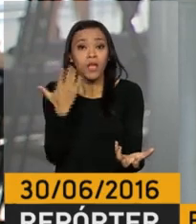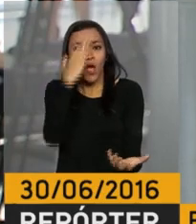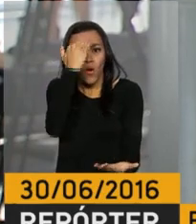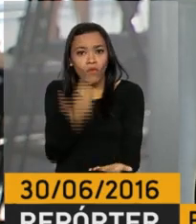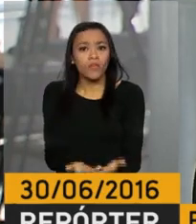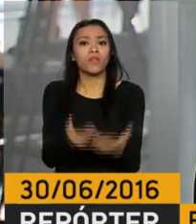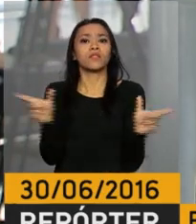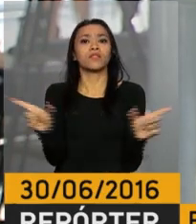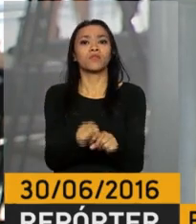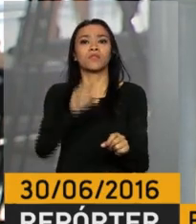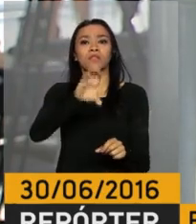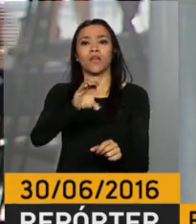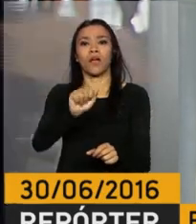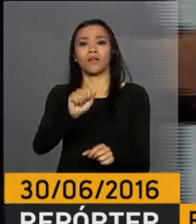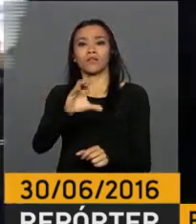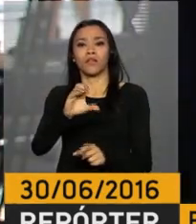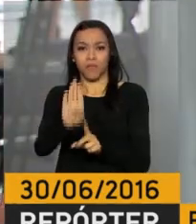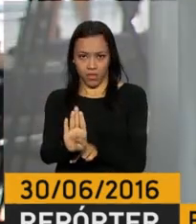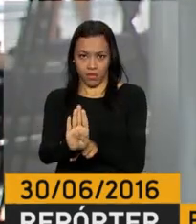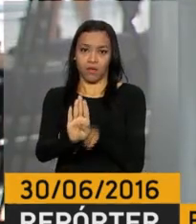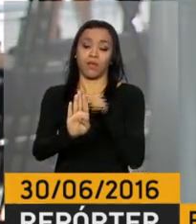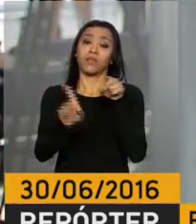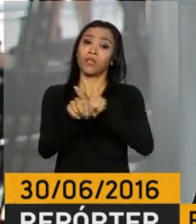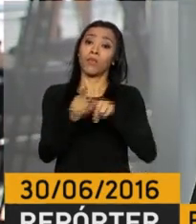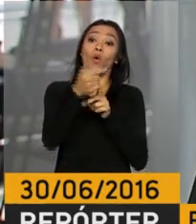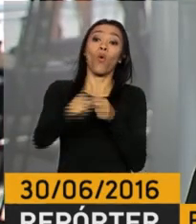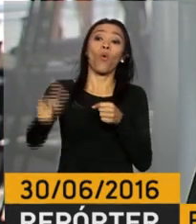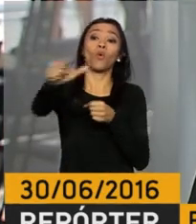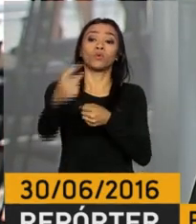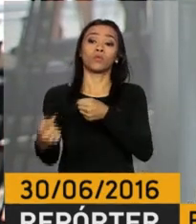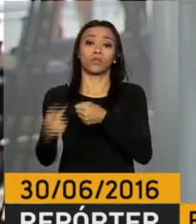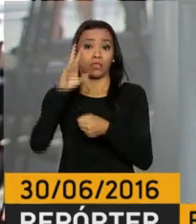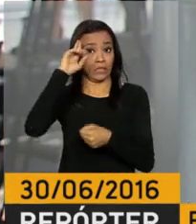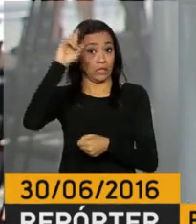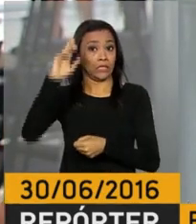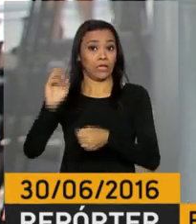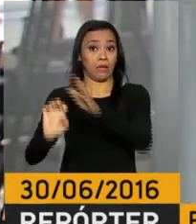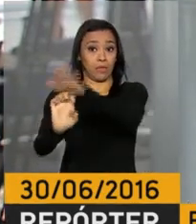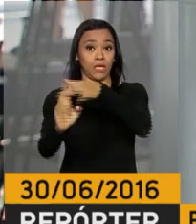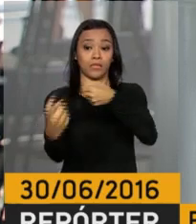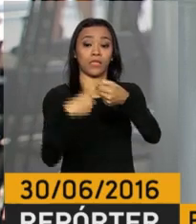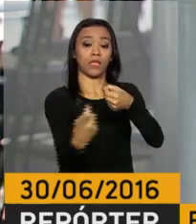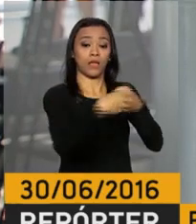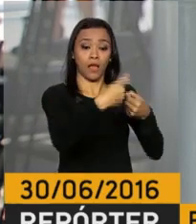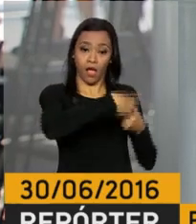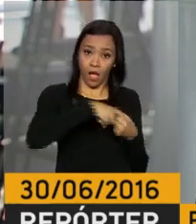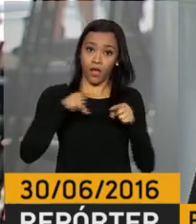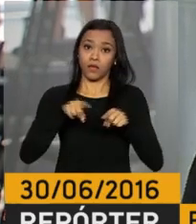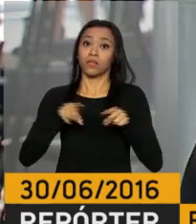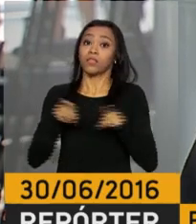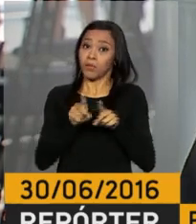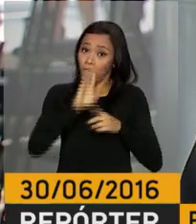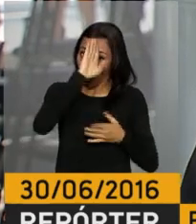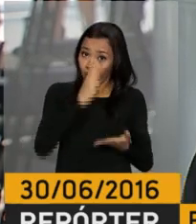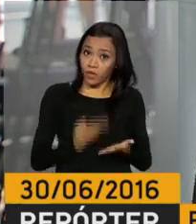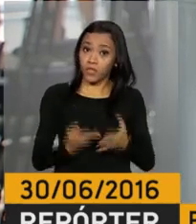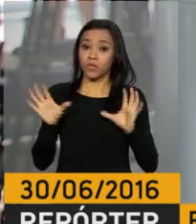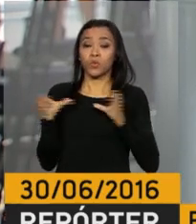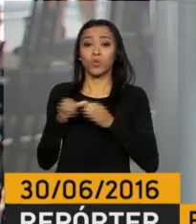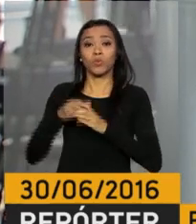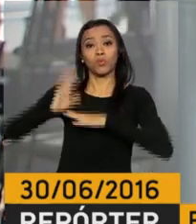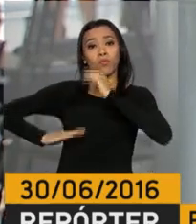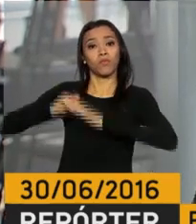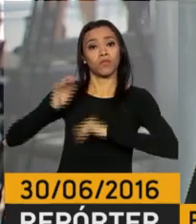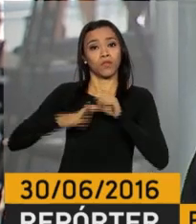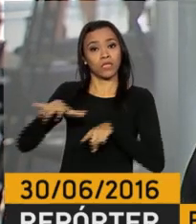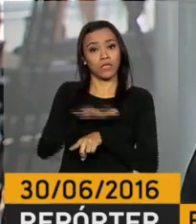cacb e dos empresários brasileiros ligado Às nossas entidades a confiança na equipe econômica do presidente temer isso